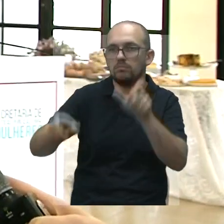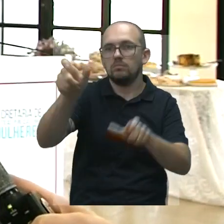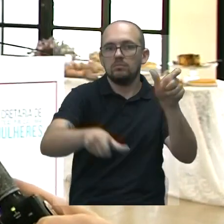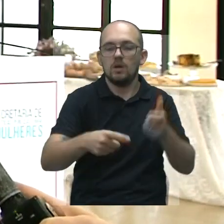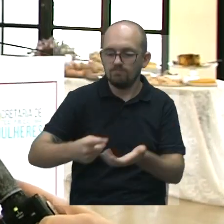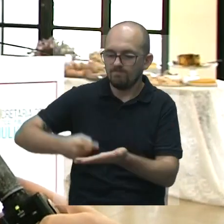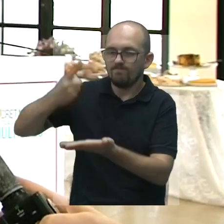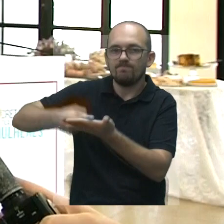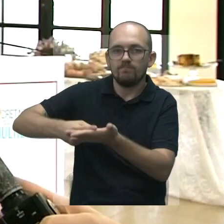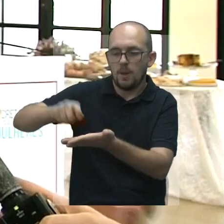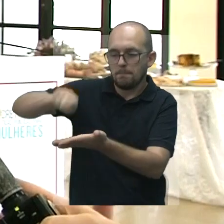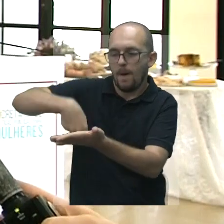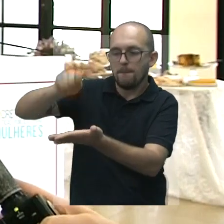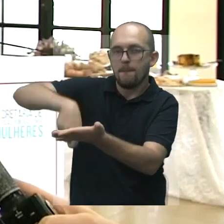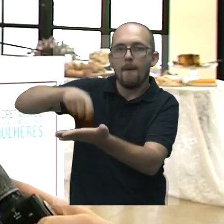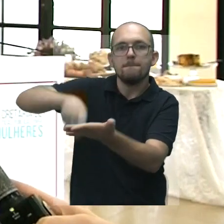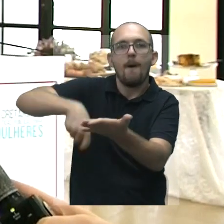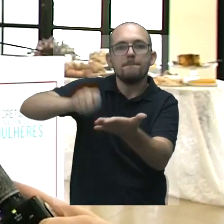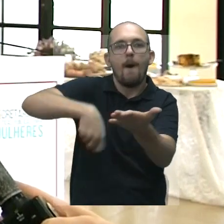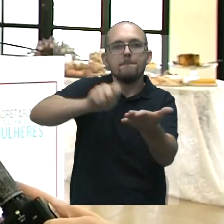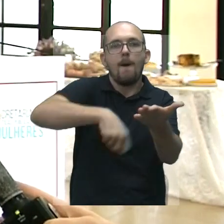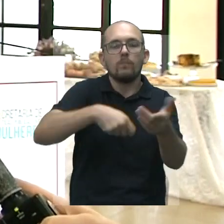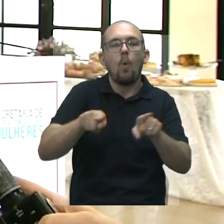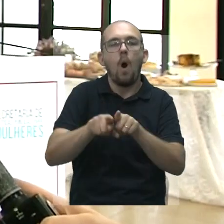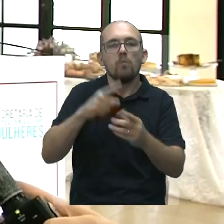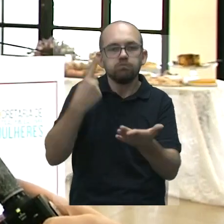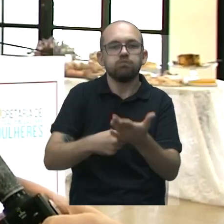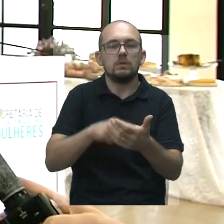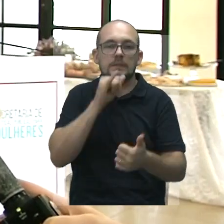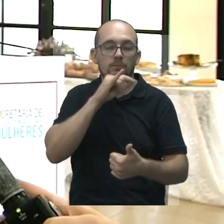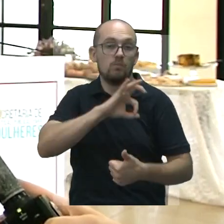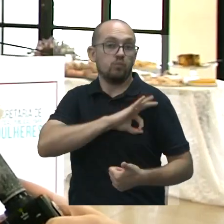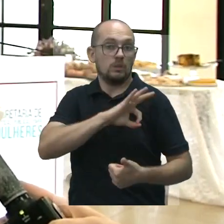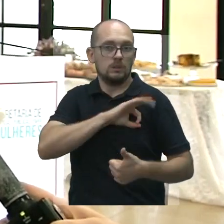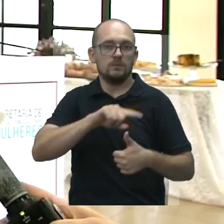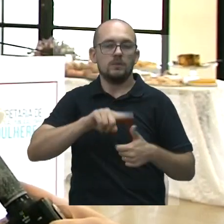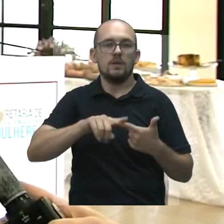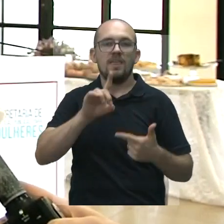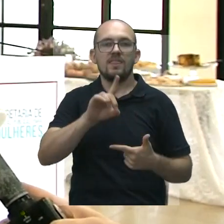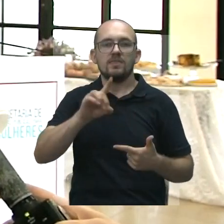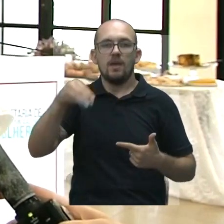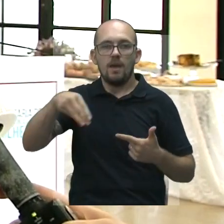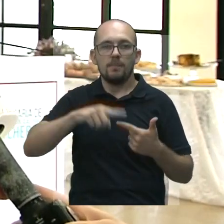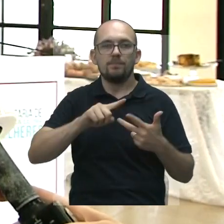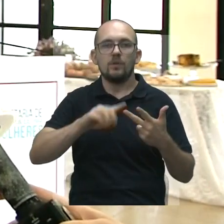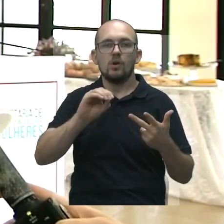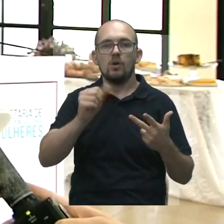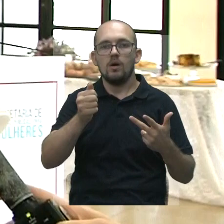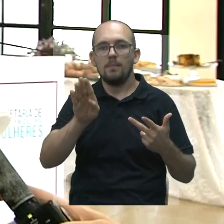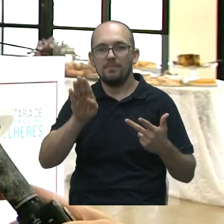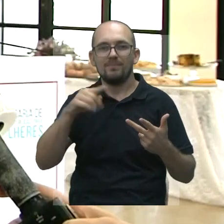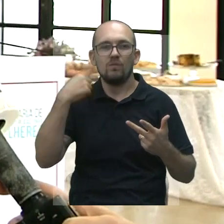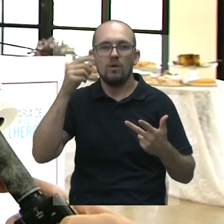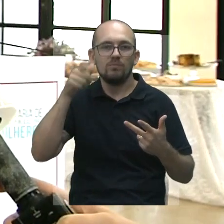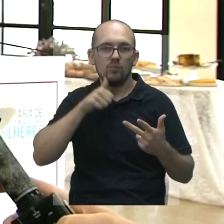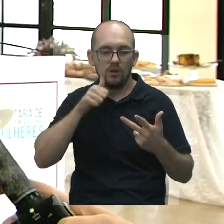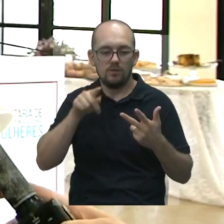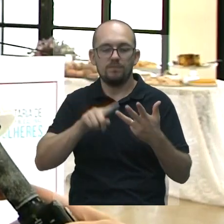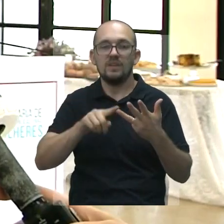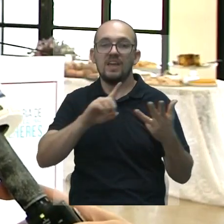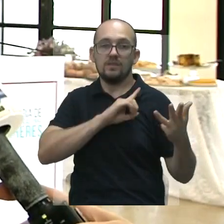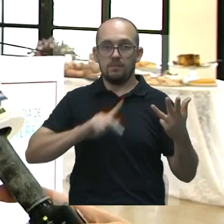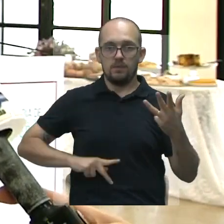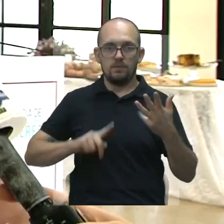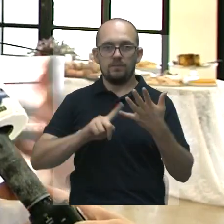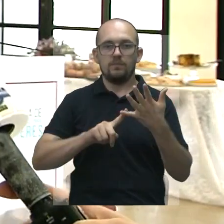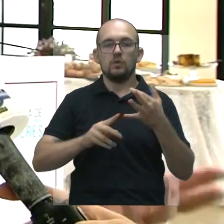presentes nesse enfrentamento, que fazem parte: Polícia Militar, DDM, OAB Mulher, Defensoria Pública, Tribunal de Justiça, Câmara